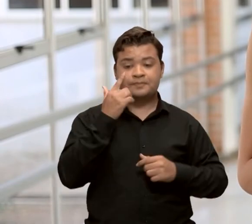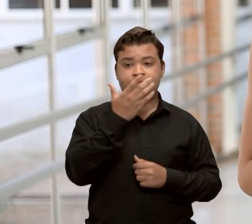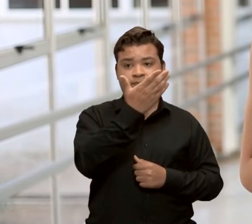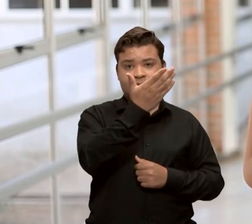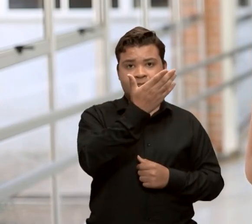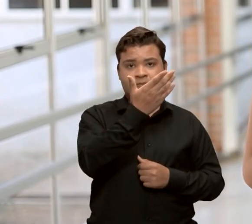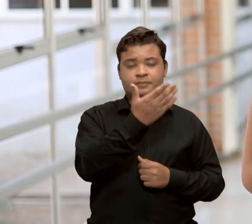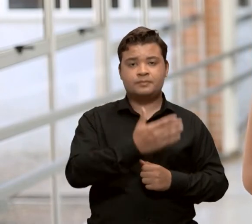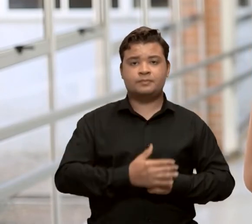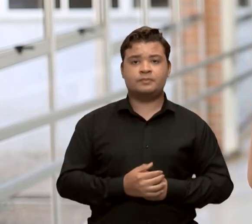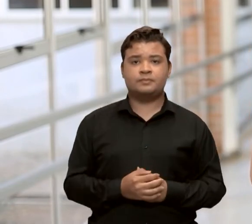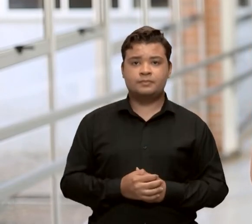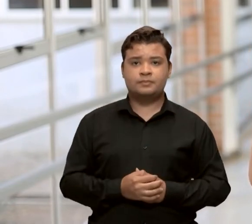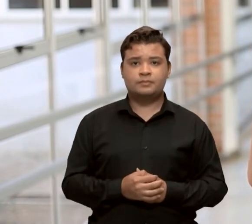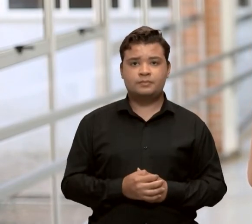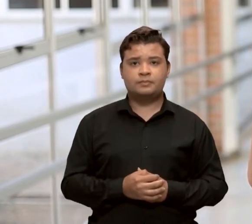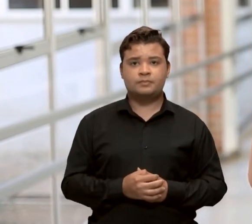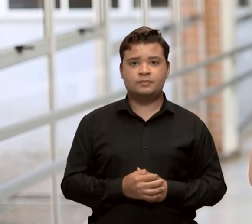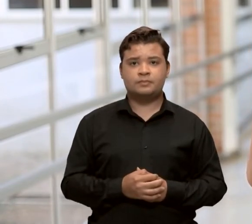institutoverbena.ufg.br.